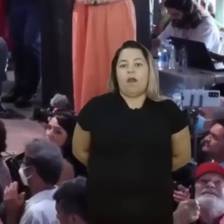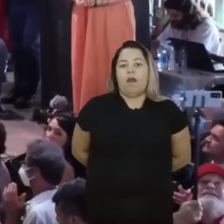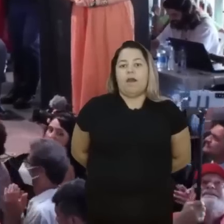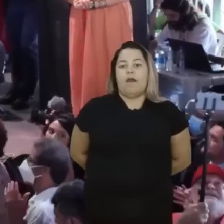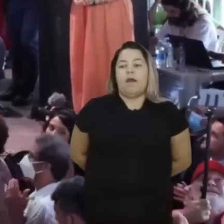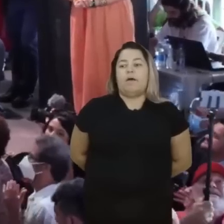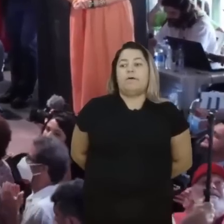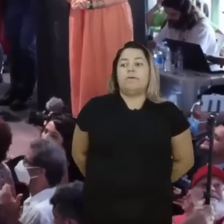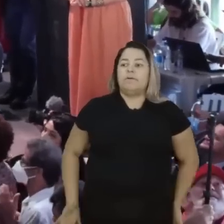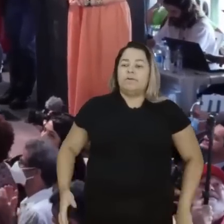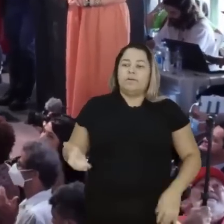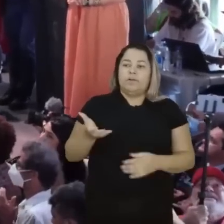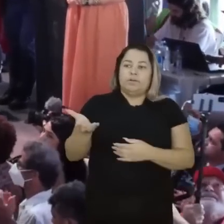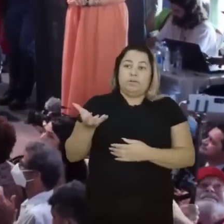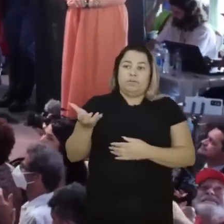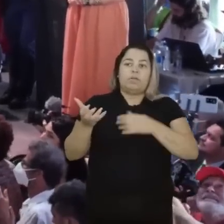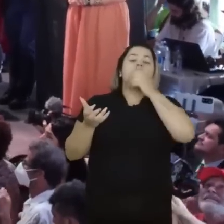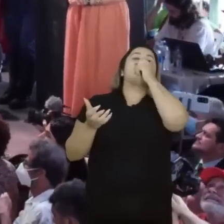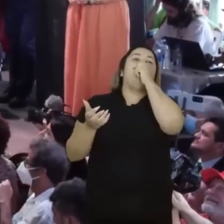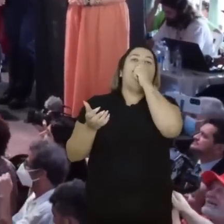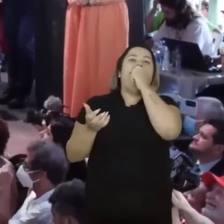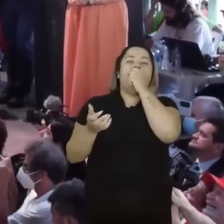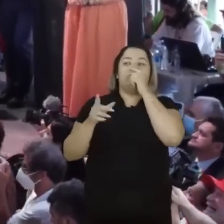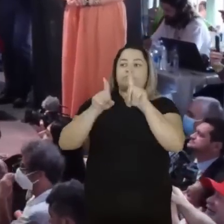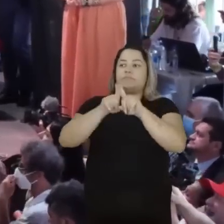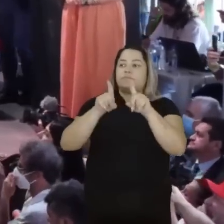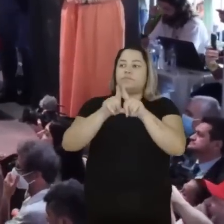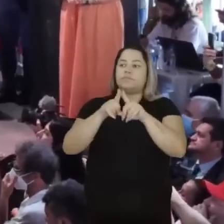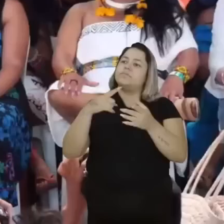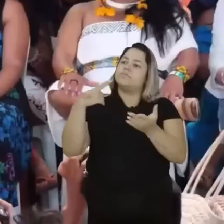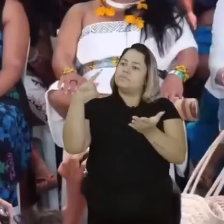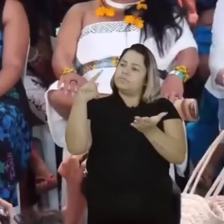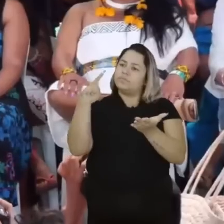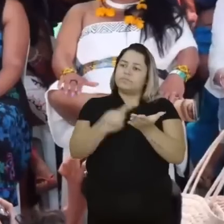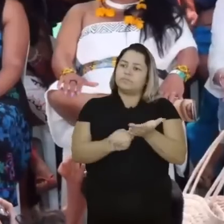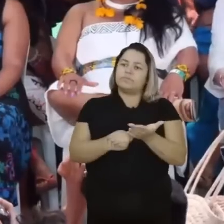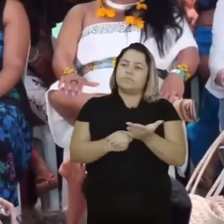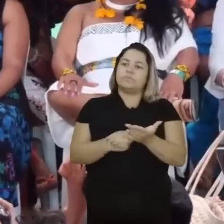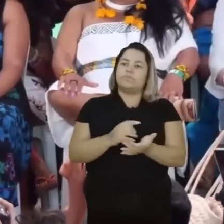Eu queria assumir um compromisso com vocês.